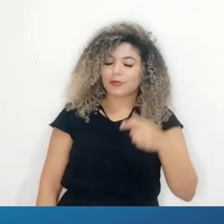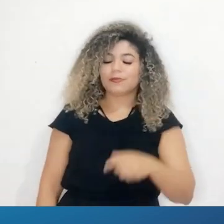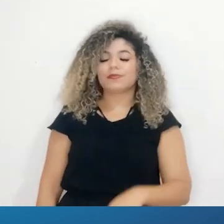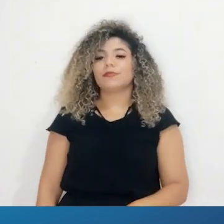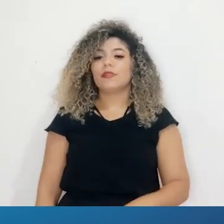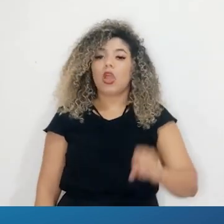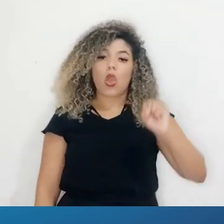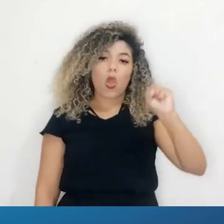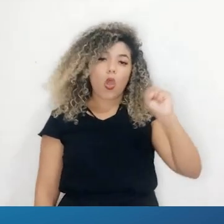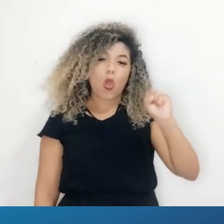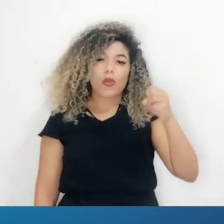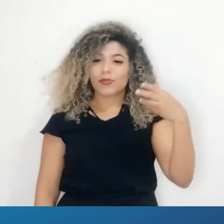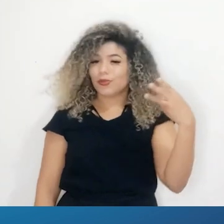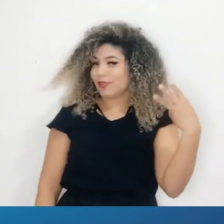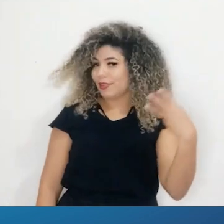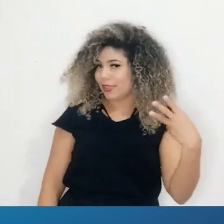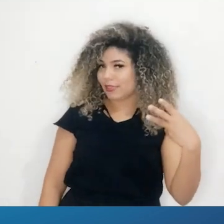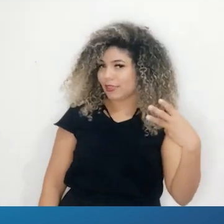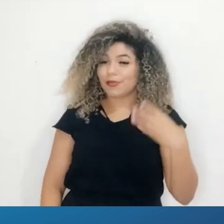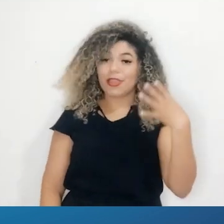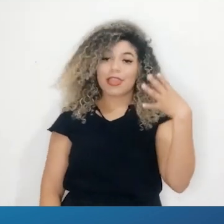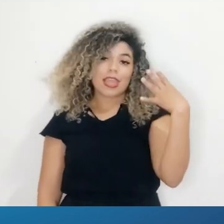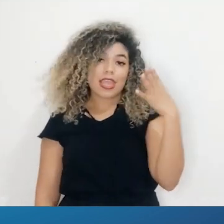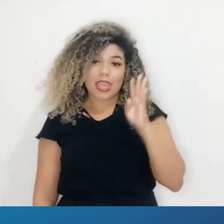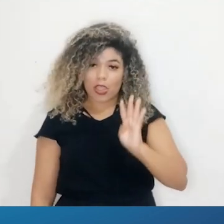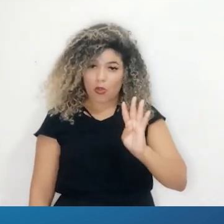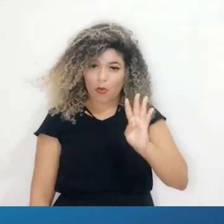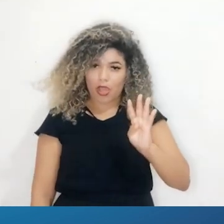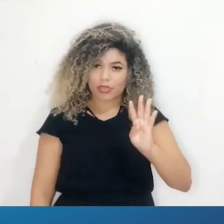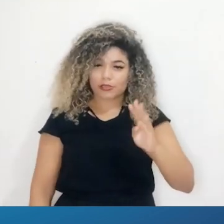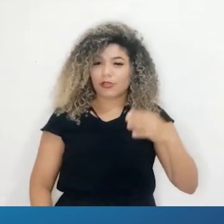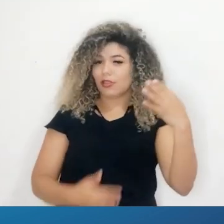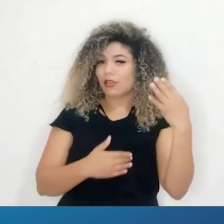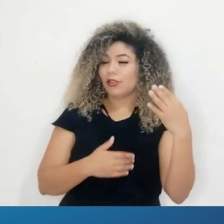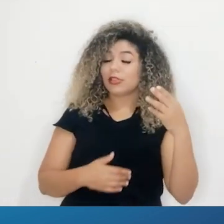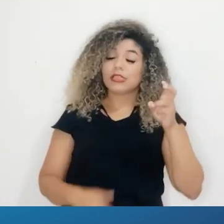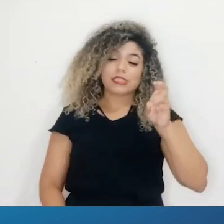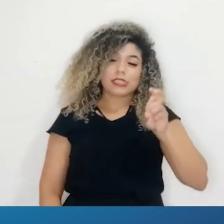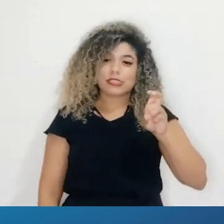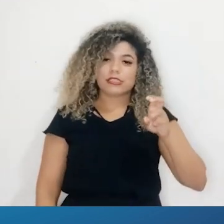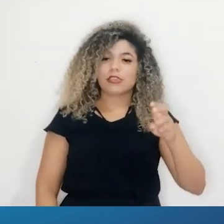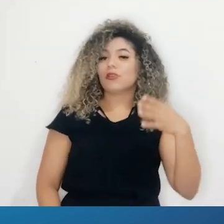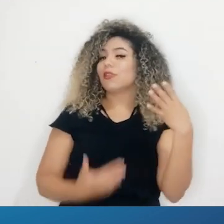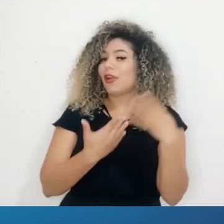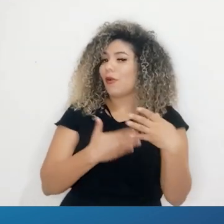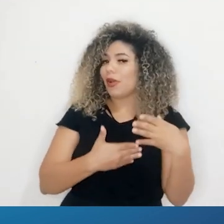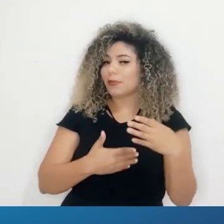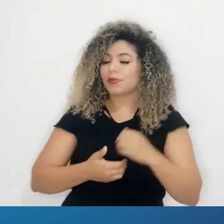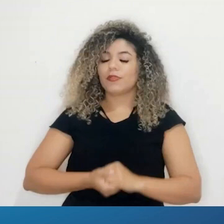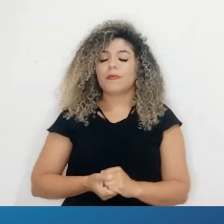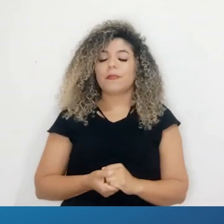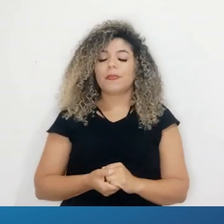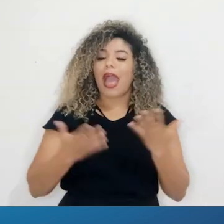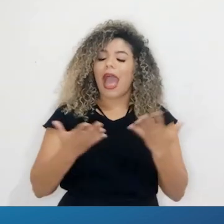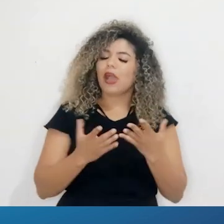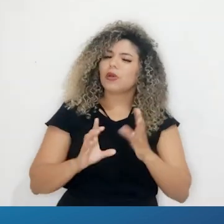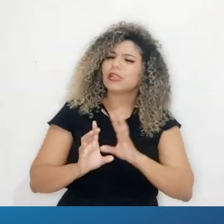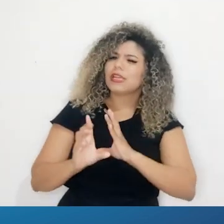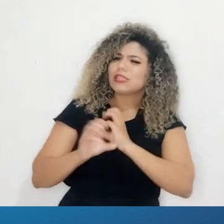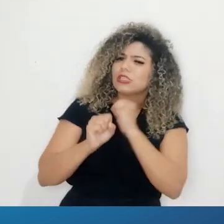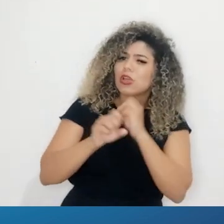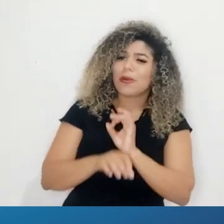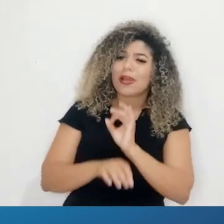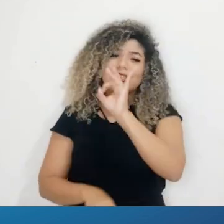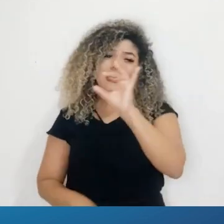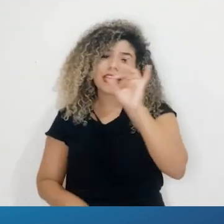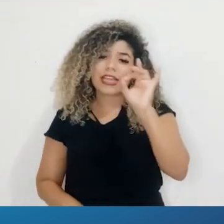e oito na terceira e 4 na e 5 na quarta prova a nossa intenção agora é calcular a média